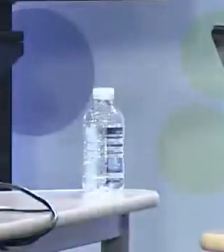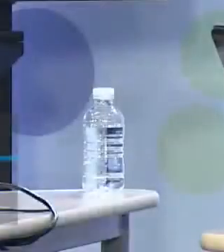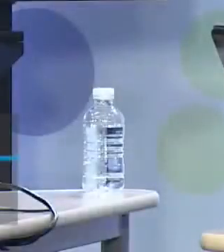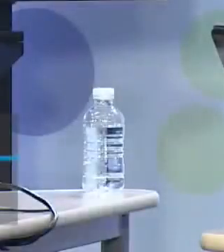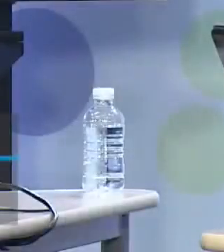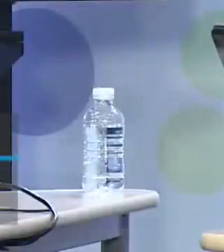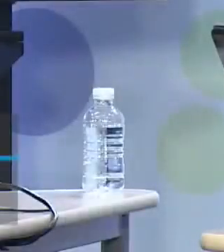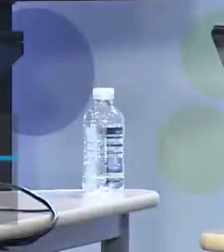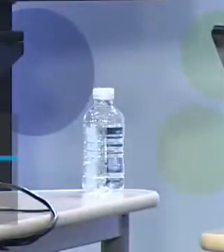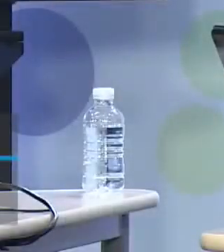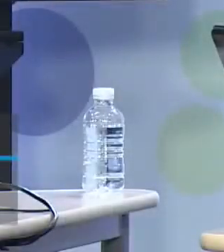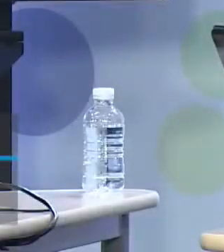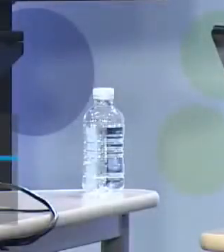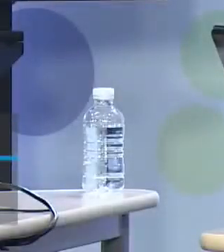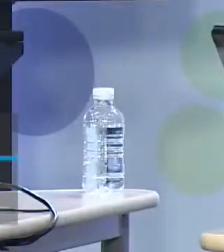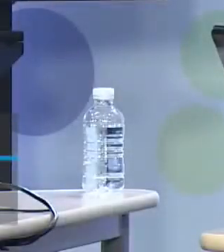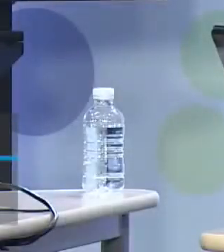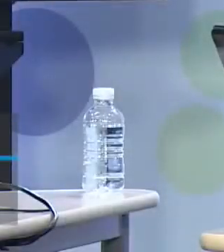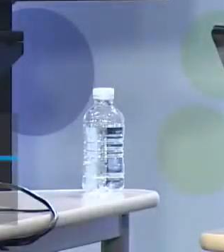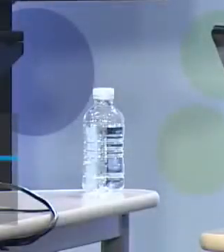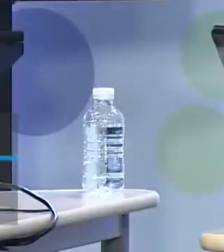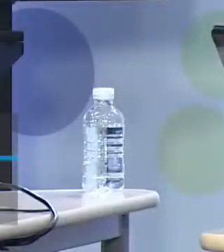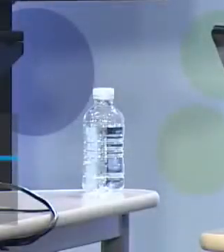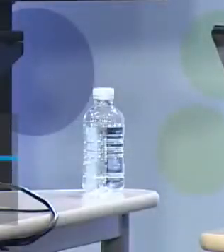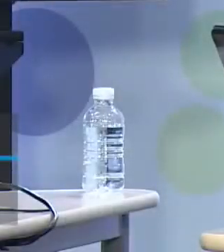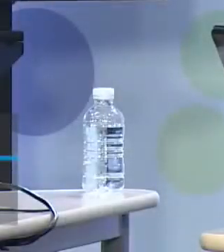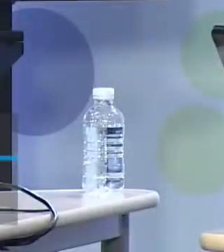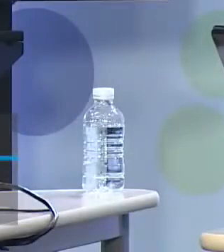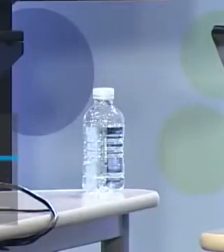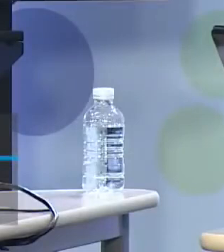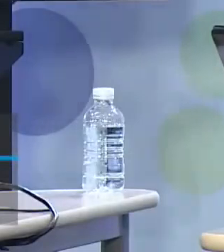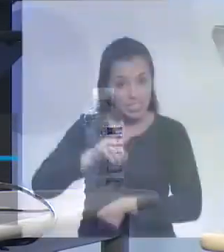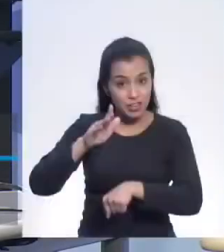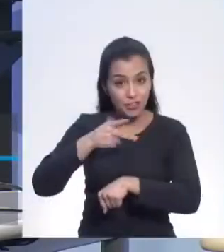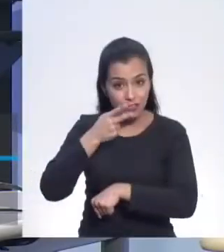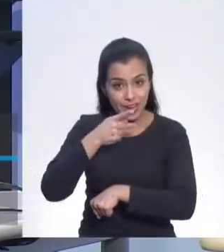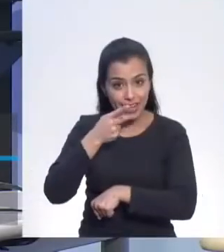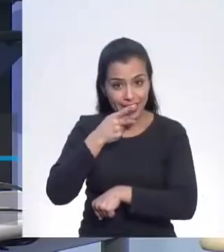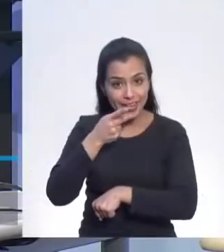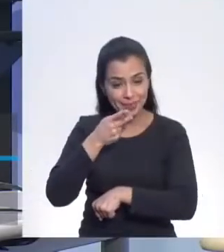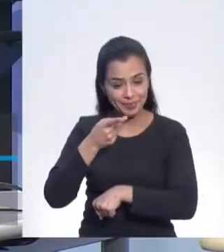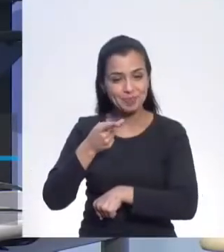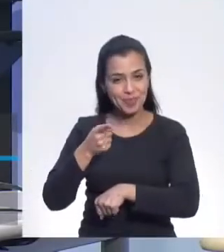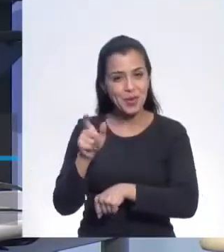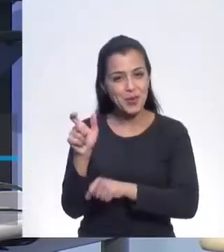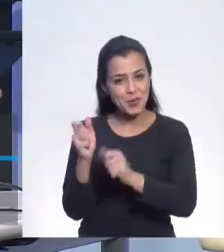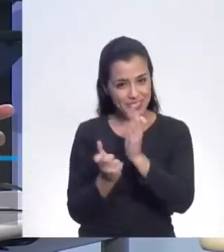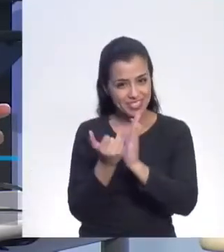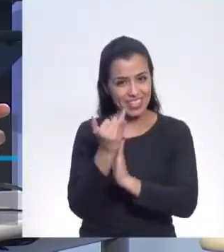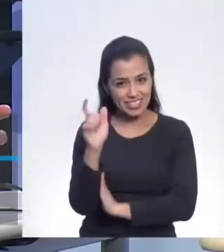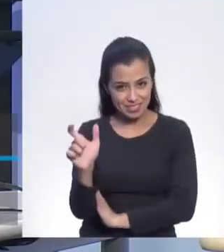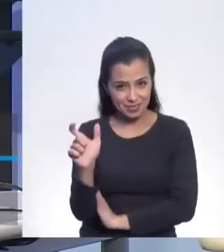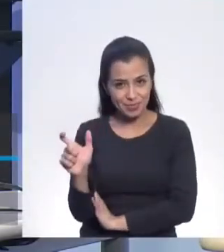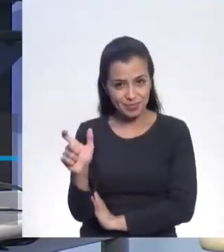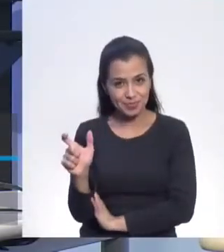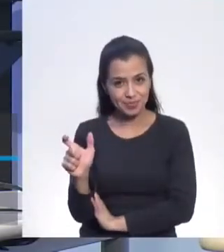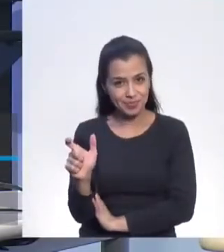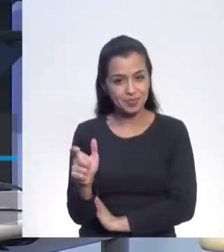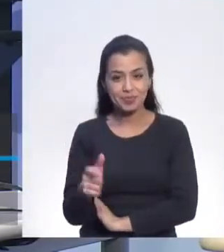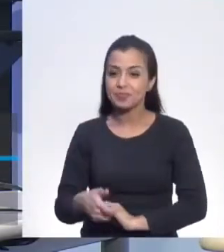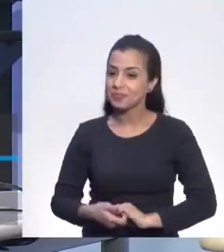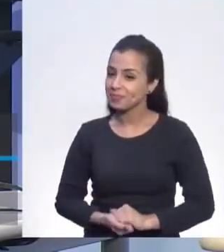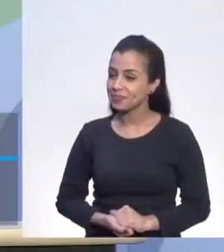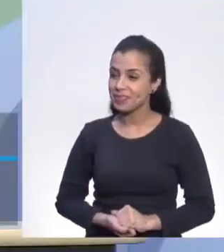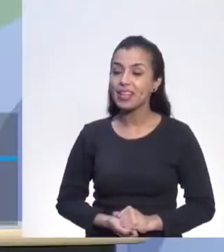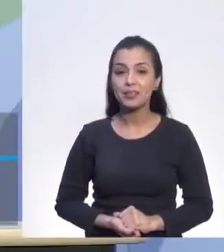voltamos do chat. E aí, vocês conseguiram falar a quantidade de anagramas? E vocês escreveram lá? Professora Roberta, me conta.